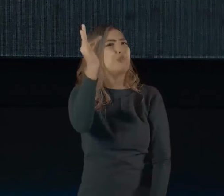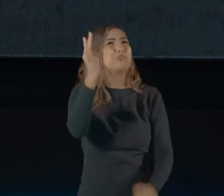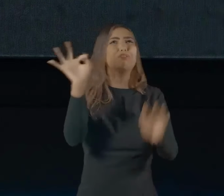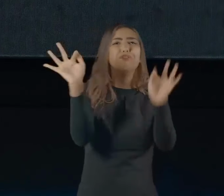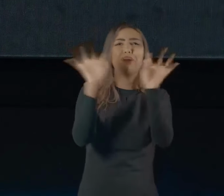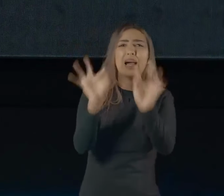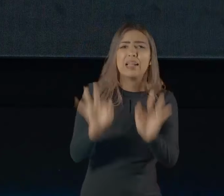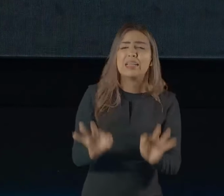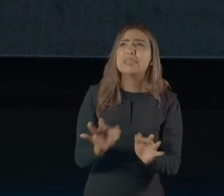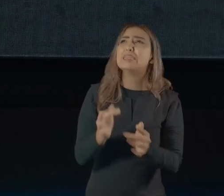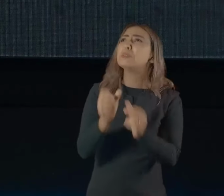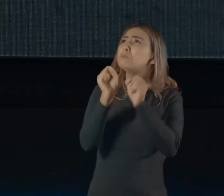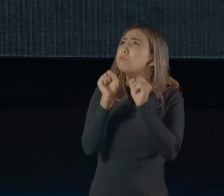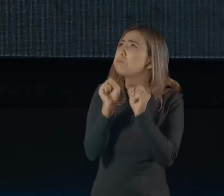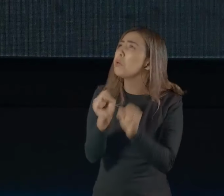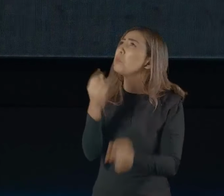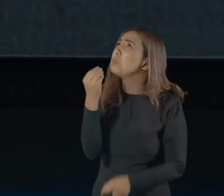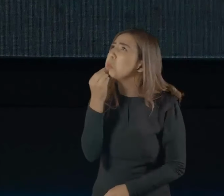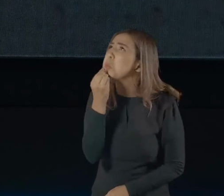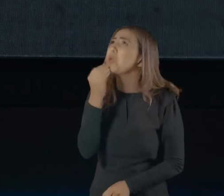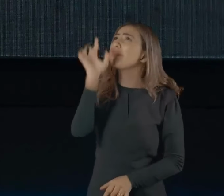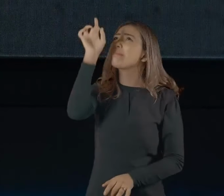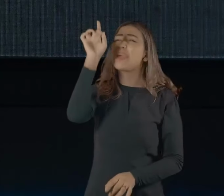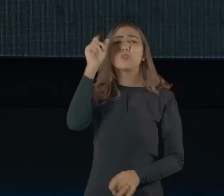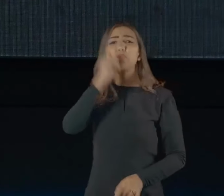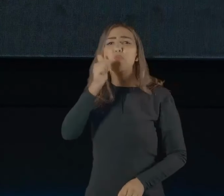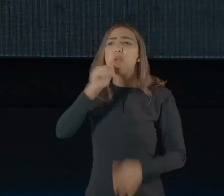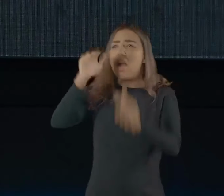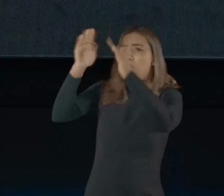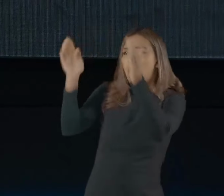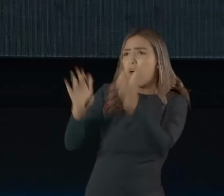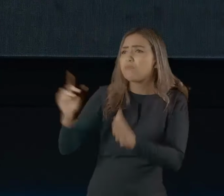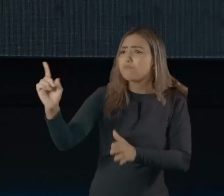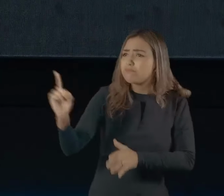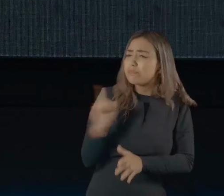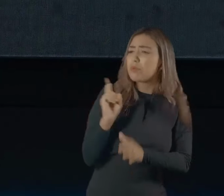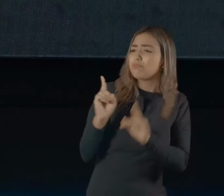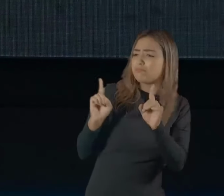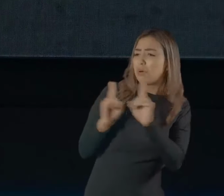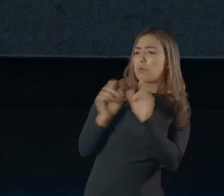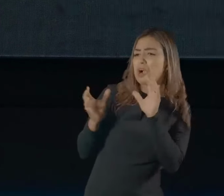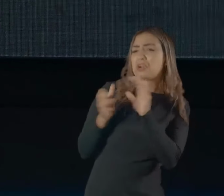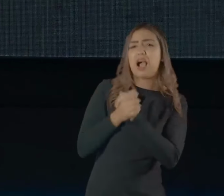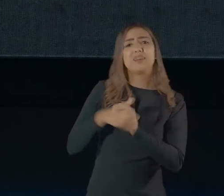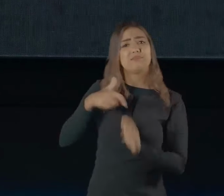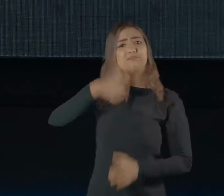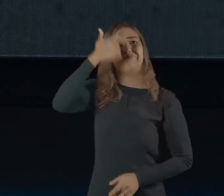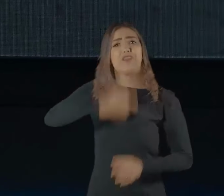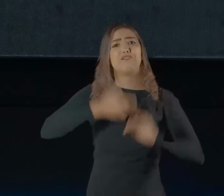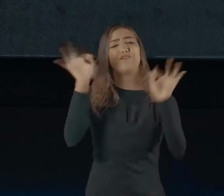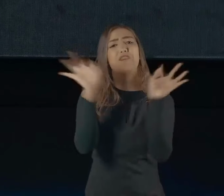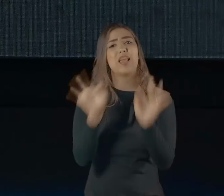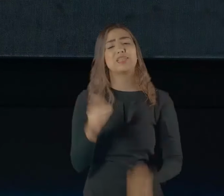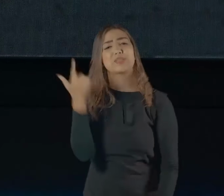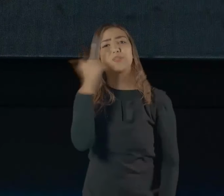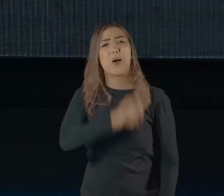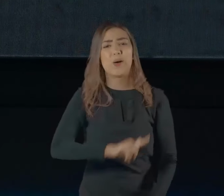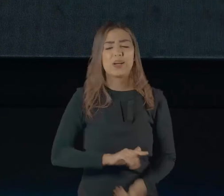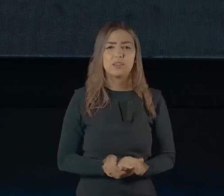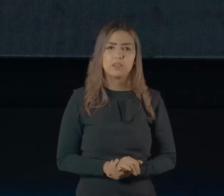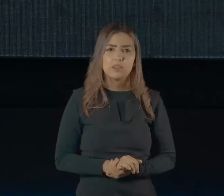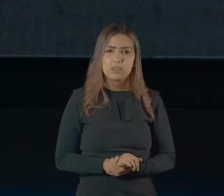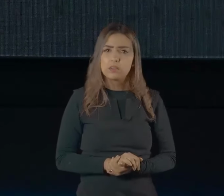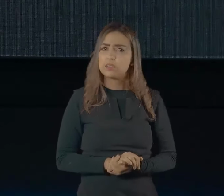aquela mulher amada, eu vou ser feliz. Balela, não vai ser. A tua felicidade não está no encontro